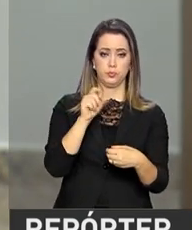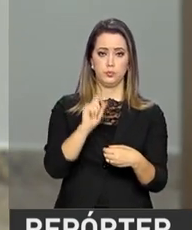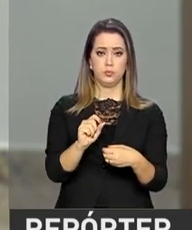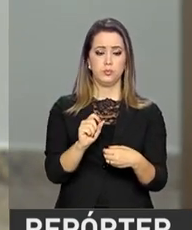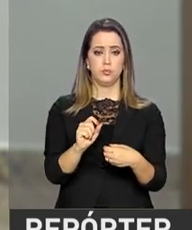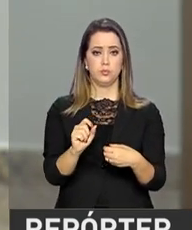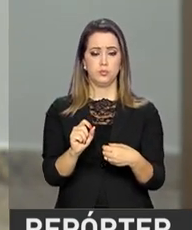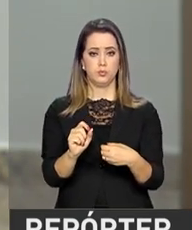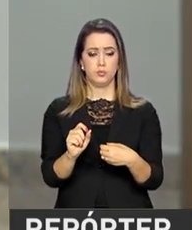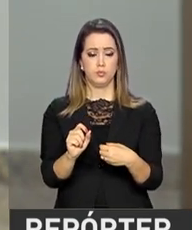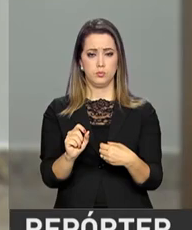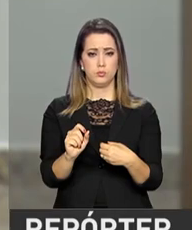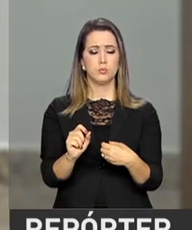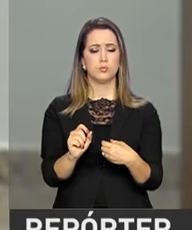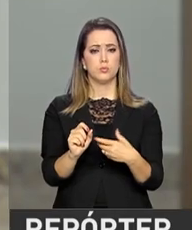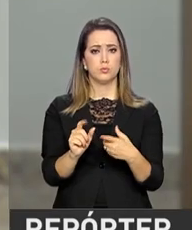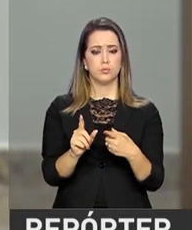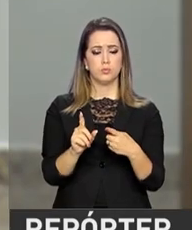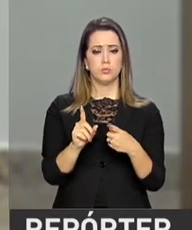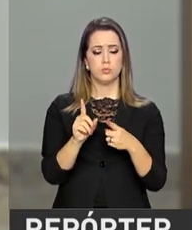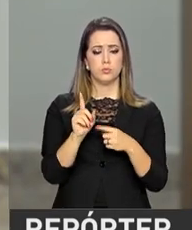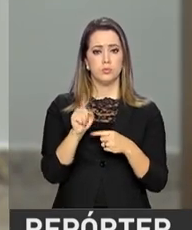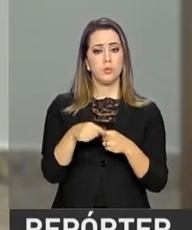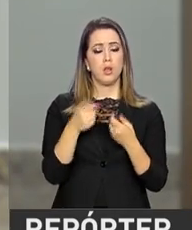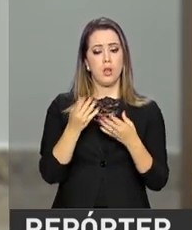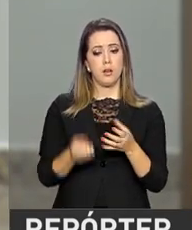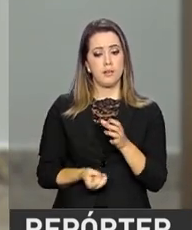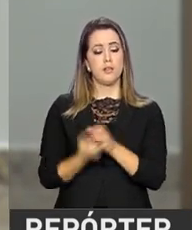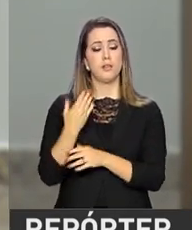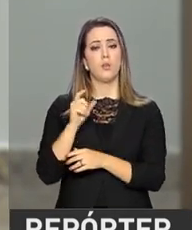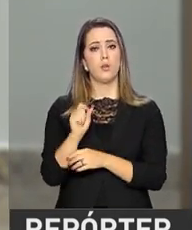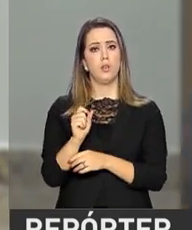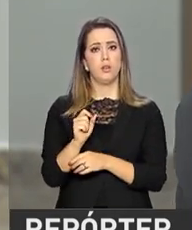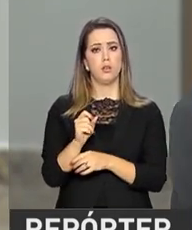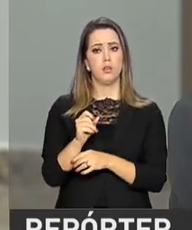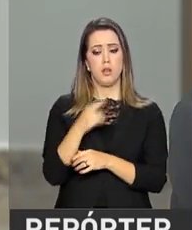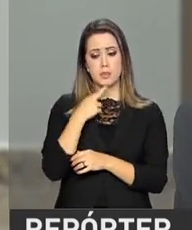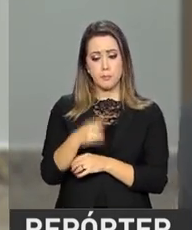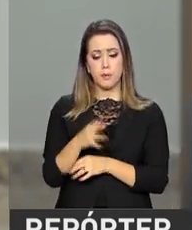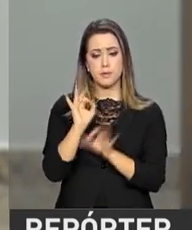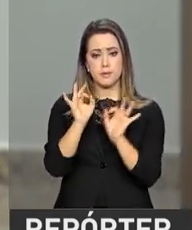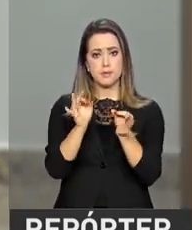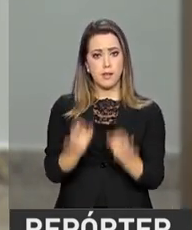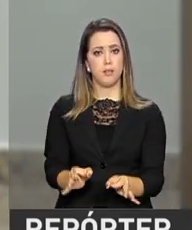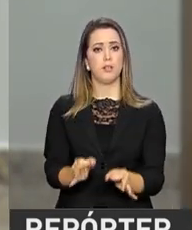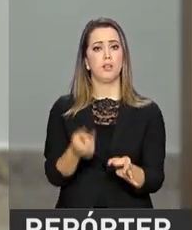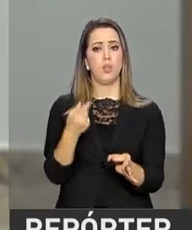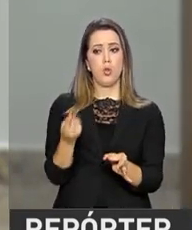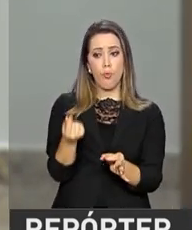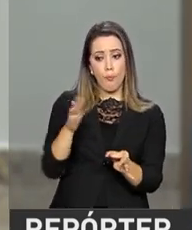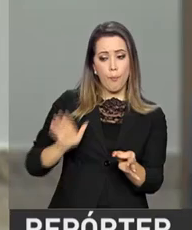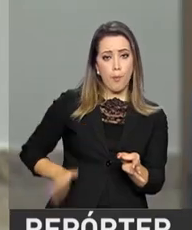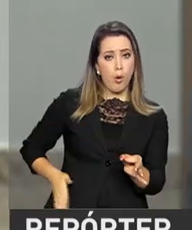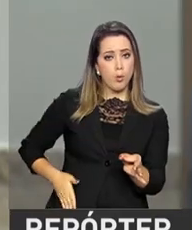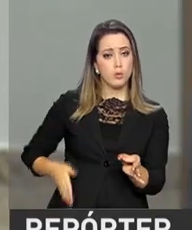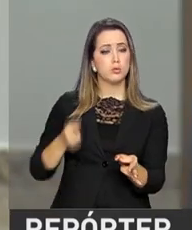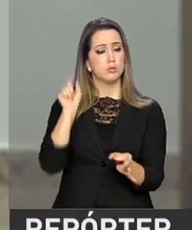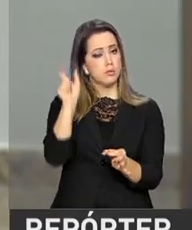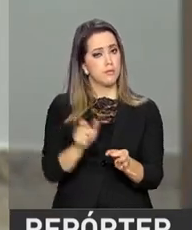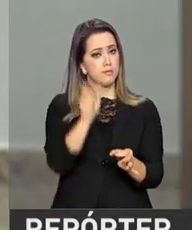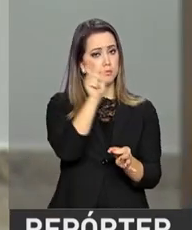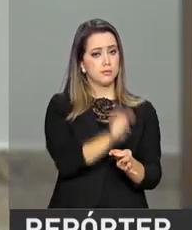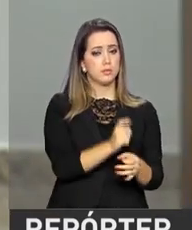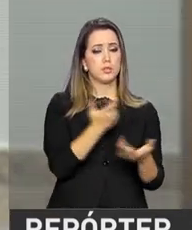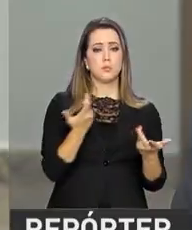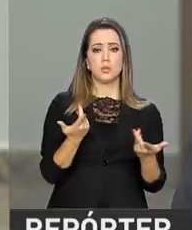pela petrobras ela gere as conseqüências no bolso do